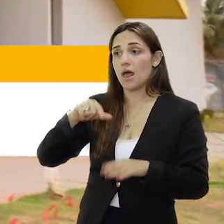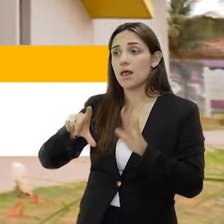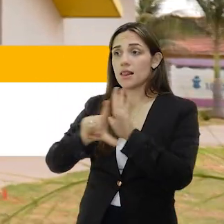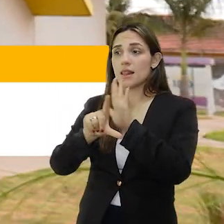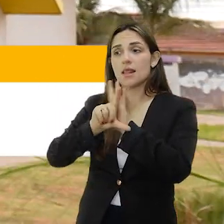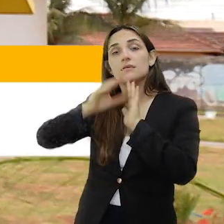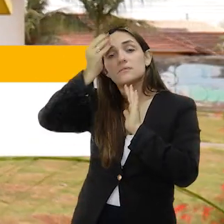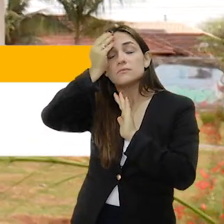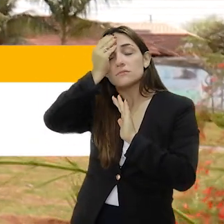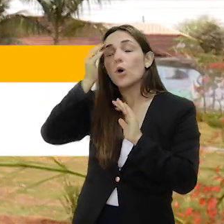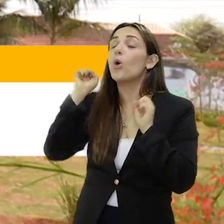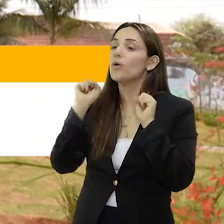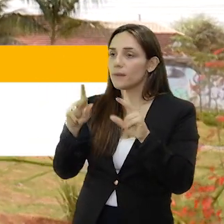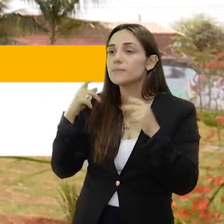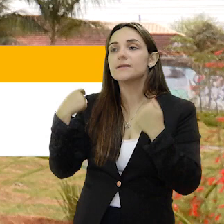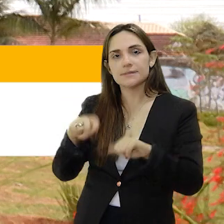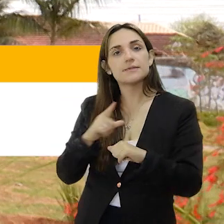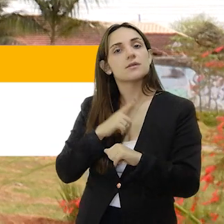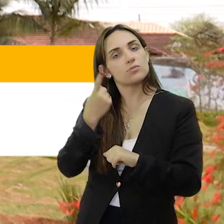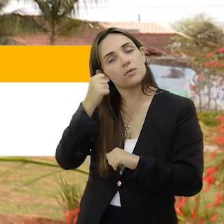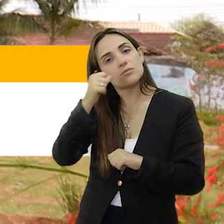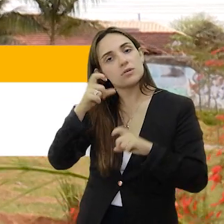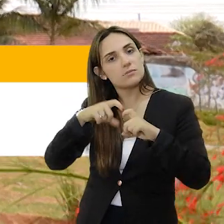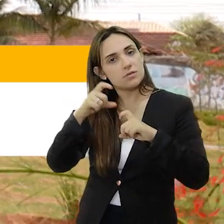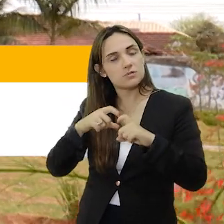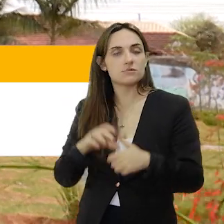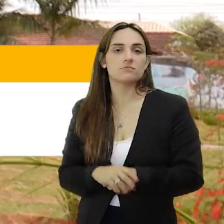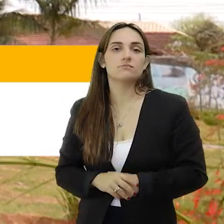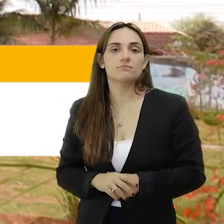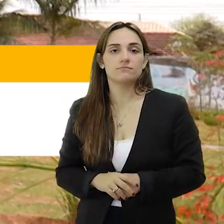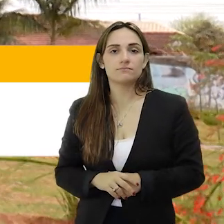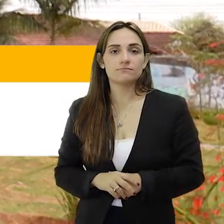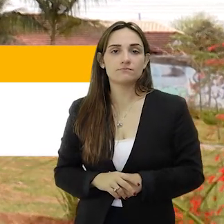pela Lei Maria da Penha e os delitos contra a dignidade sexual em que figurarem como vítimas mulheres.